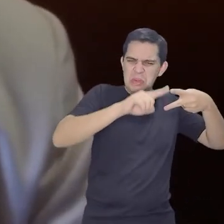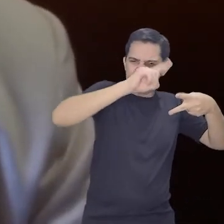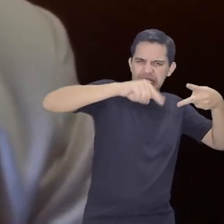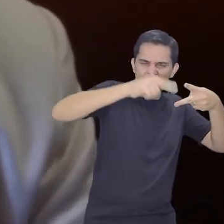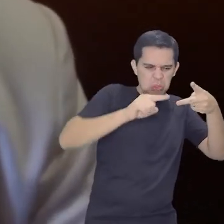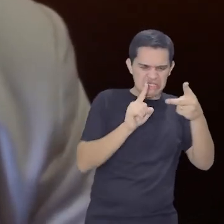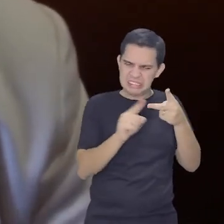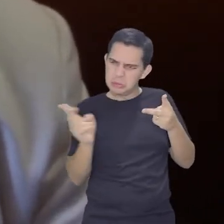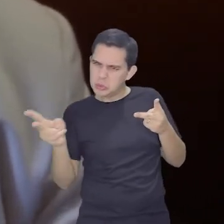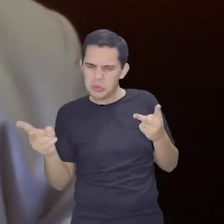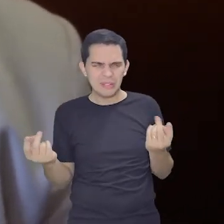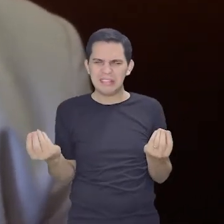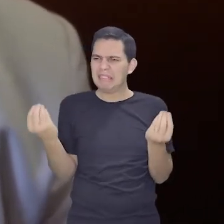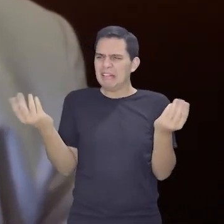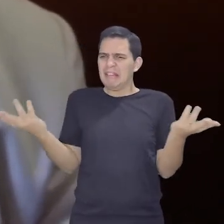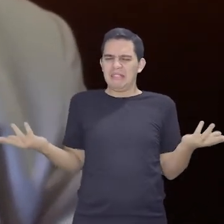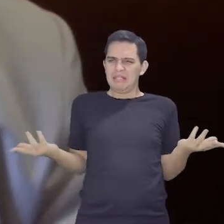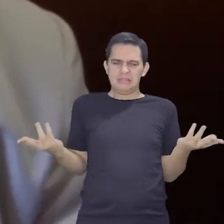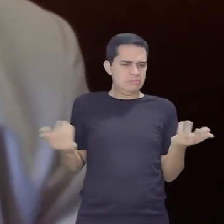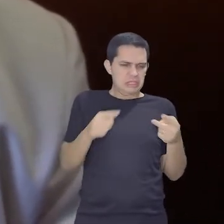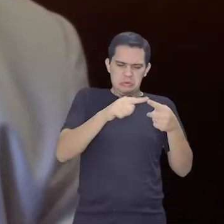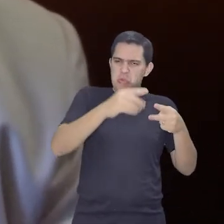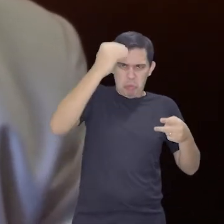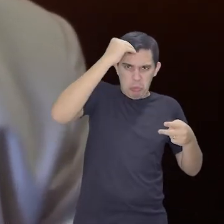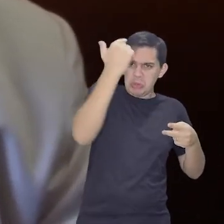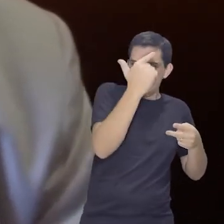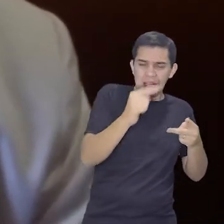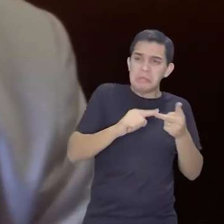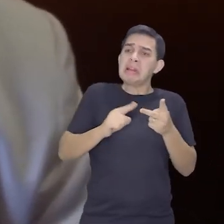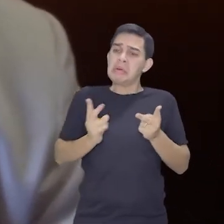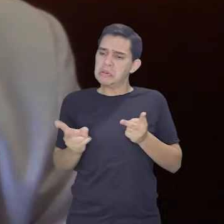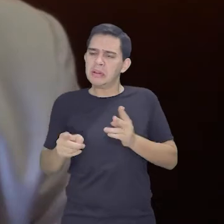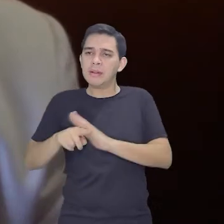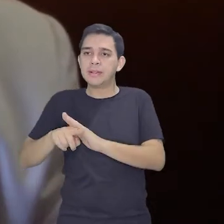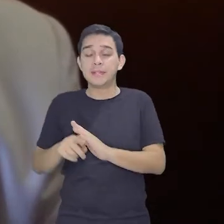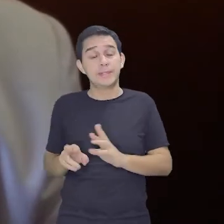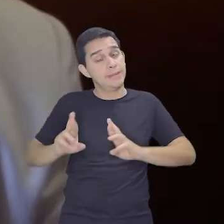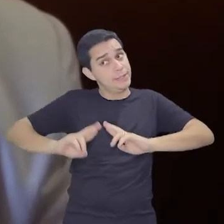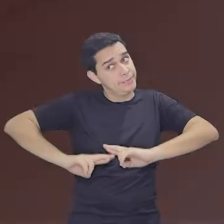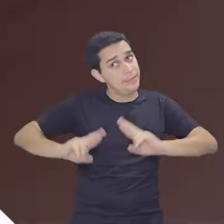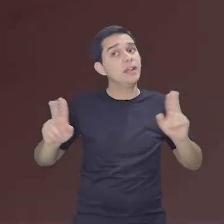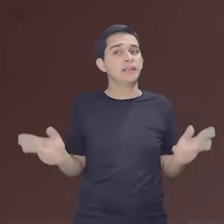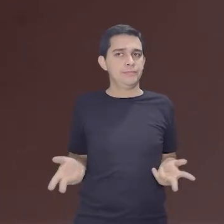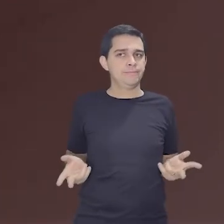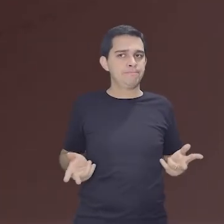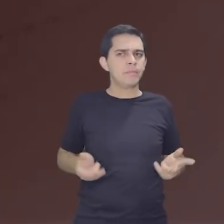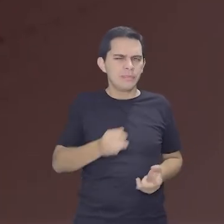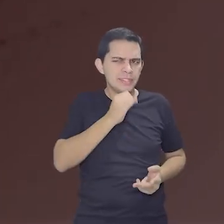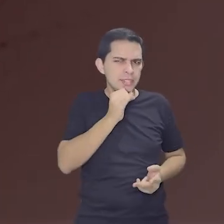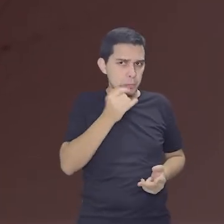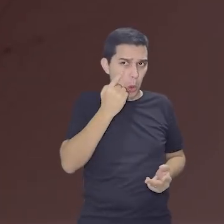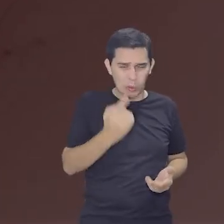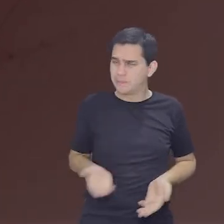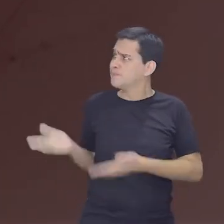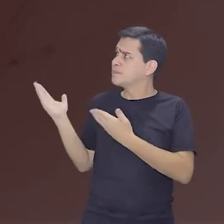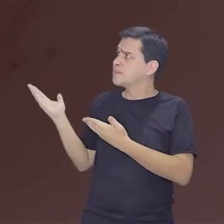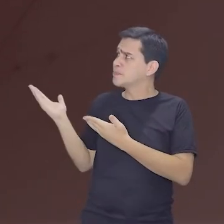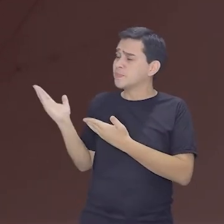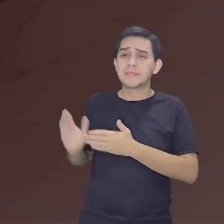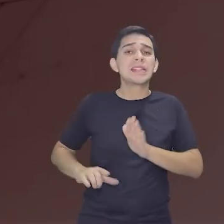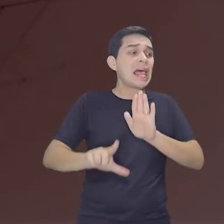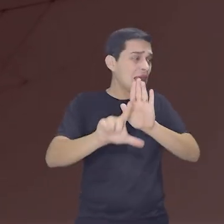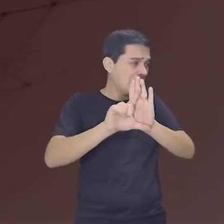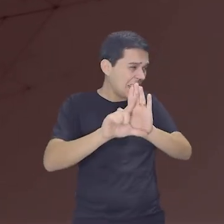que desde 2017, né, a gente tem a Lei 13.491, que transformou em